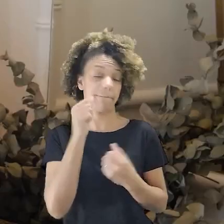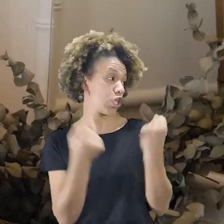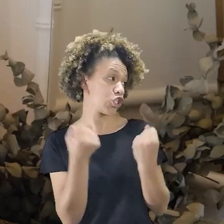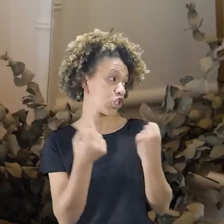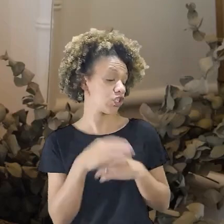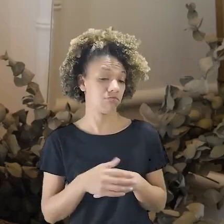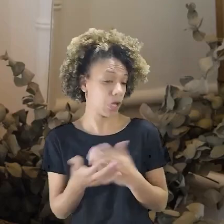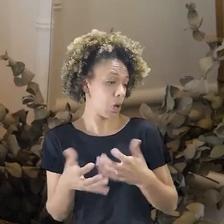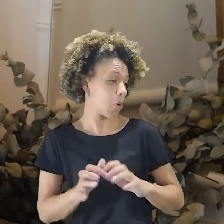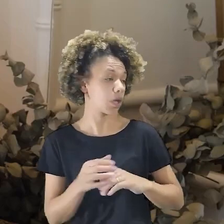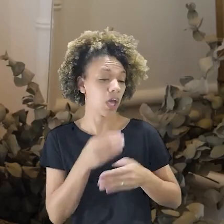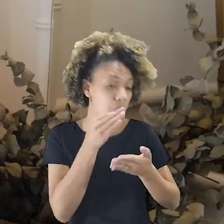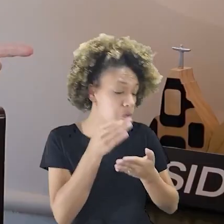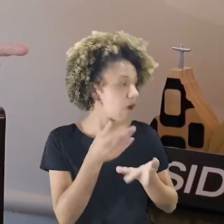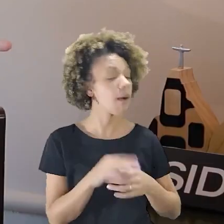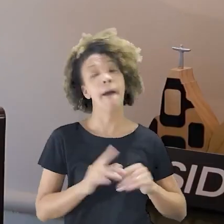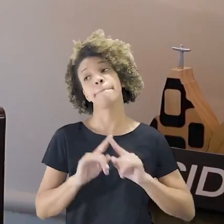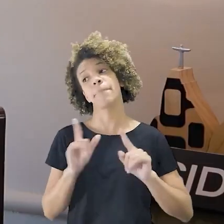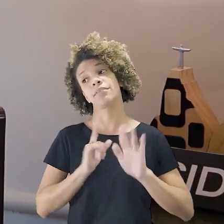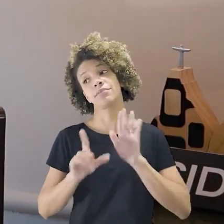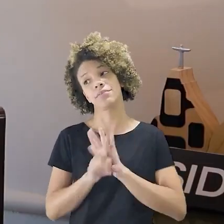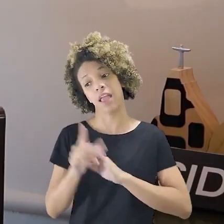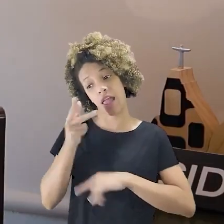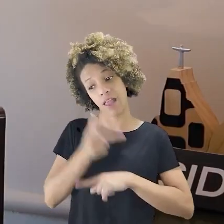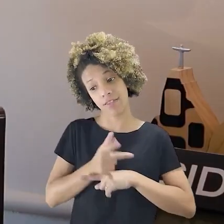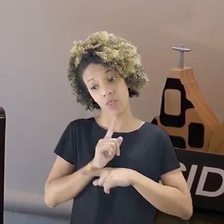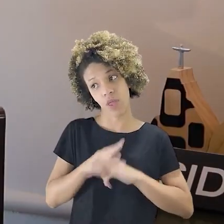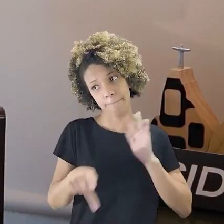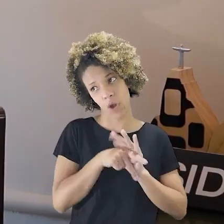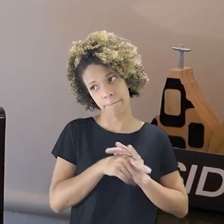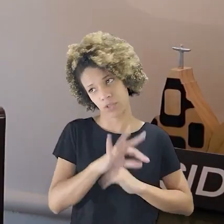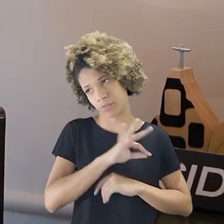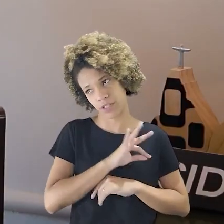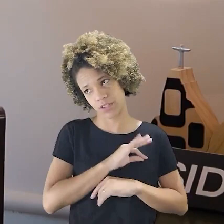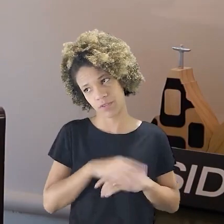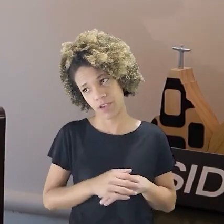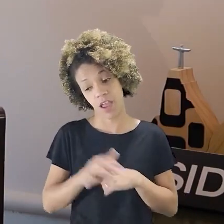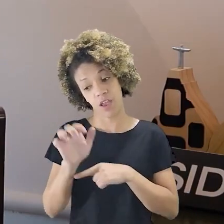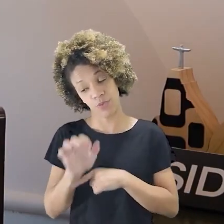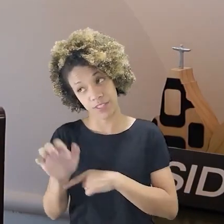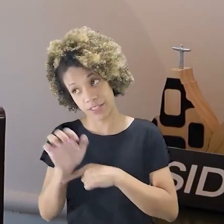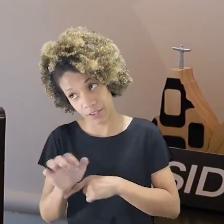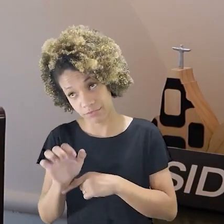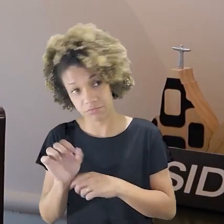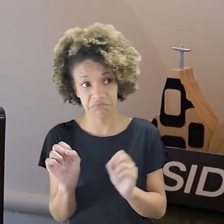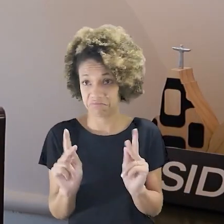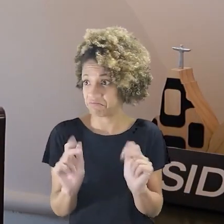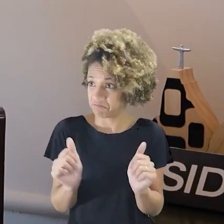eu não quero fazer o bafômetro. Ah, então beleza. Mas aí vai ter a alegação de que a câmera não pertence ao policial, a câmera pertence ao Estado.